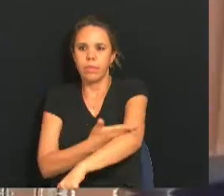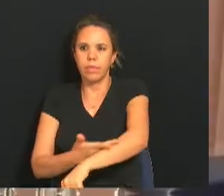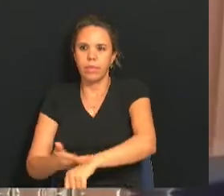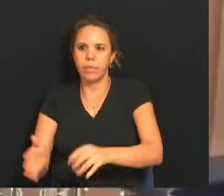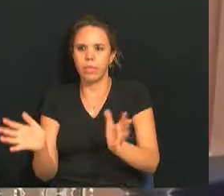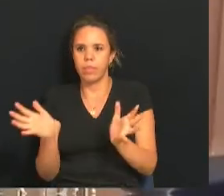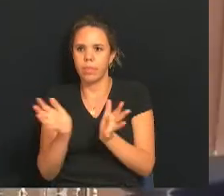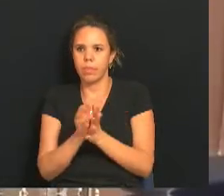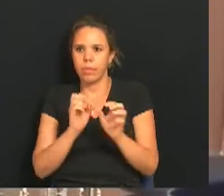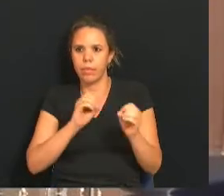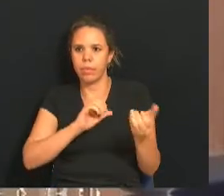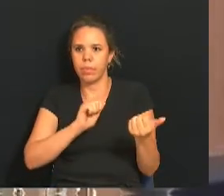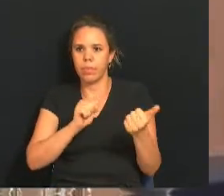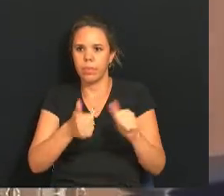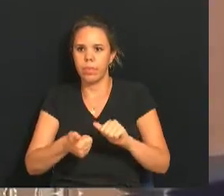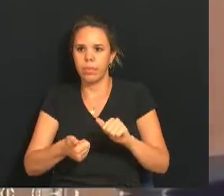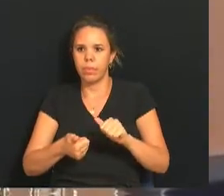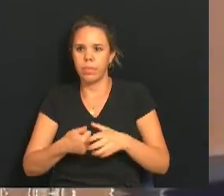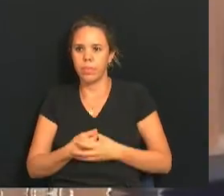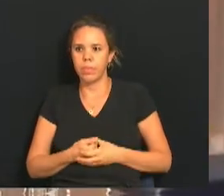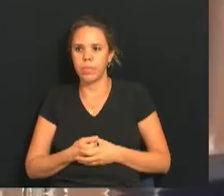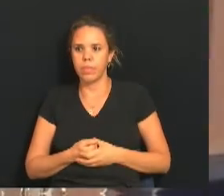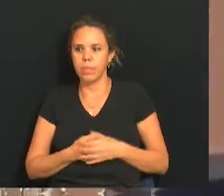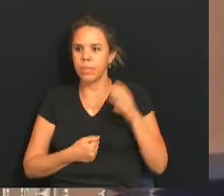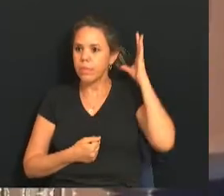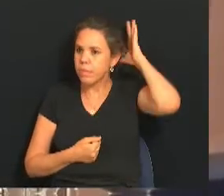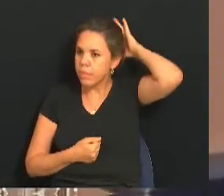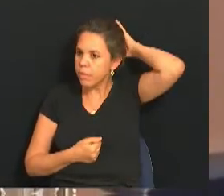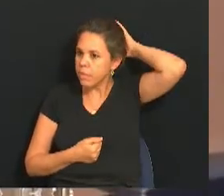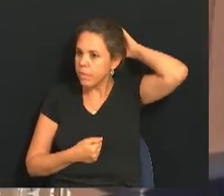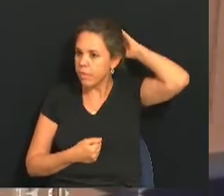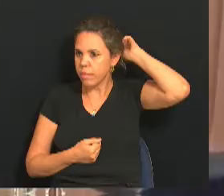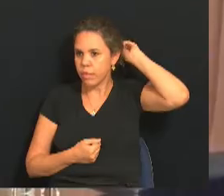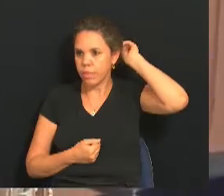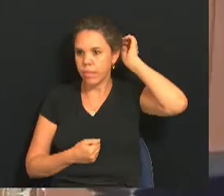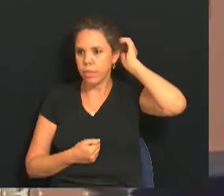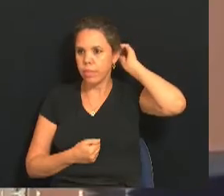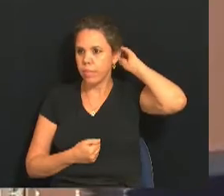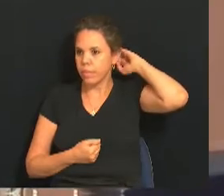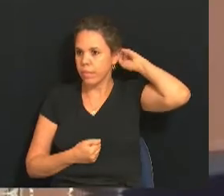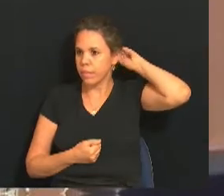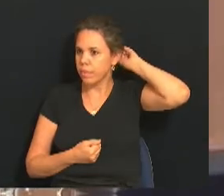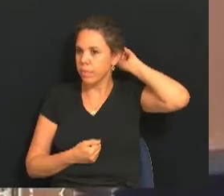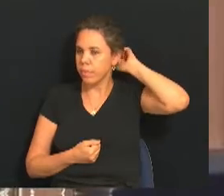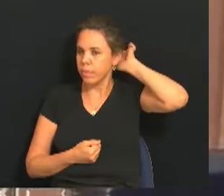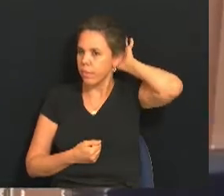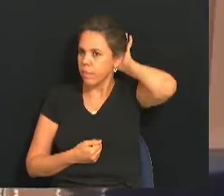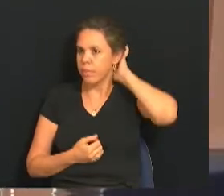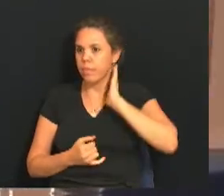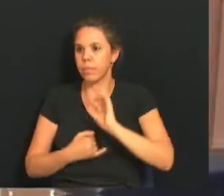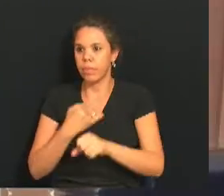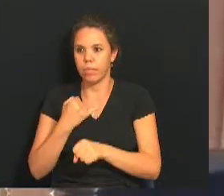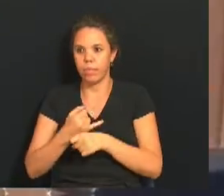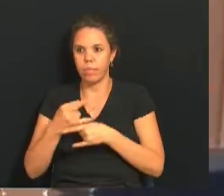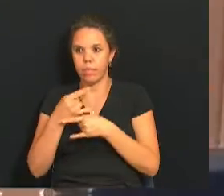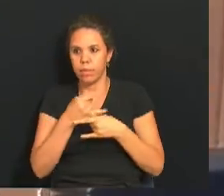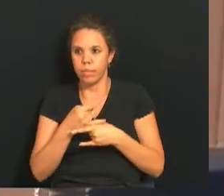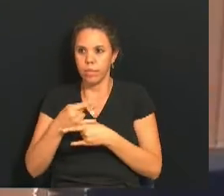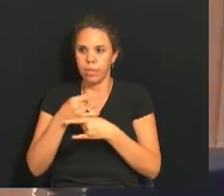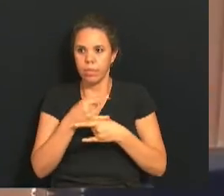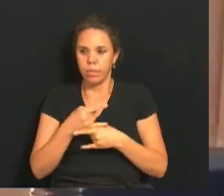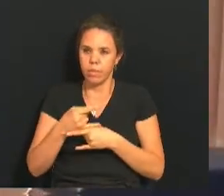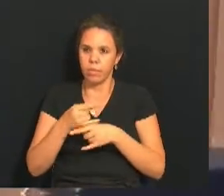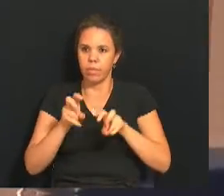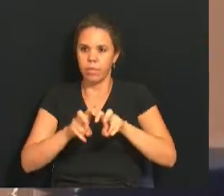de Educação e Esporte da Câmara Municipal de Campinas, em ambiente virtual. Eu estou aqui da sede do